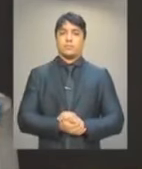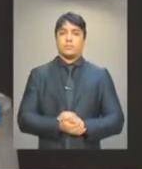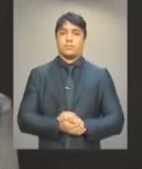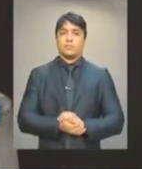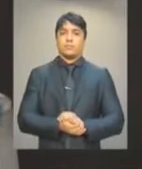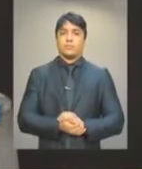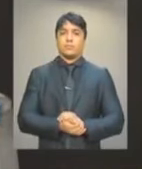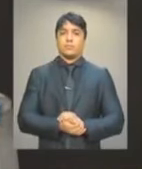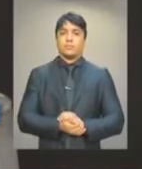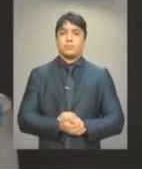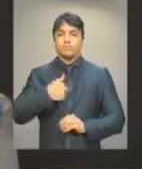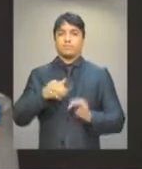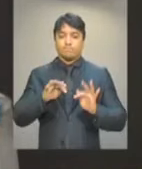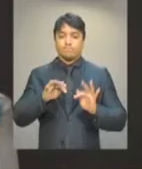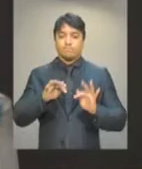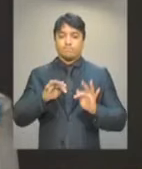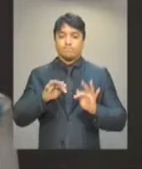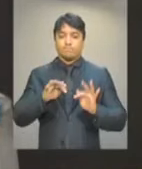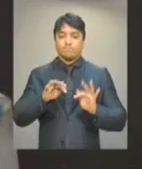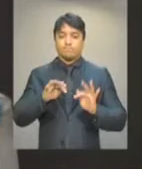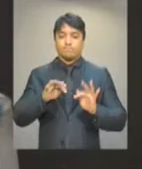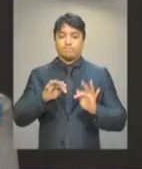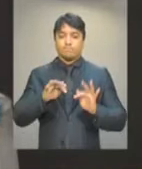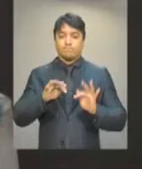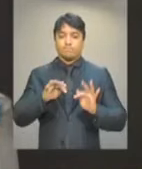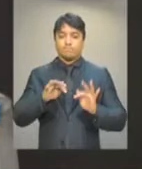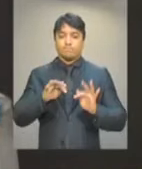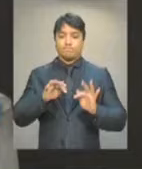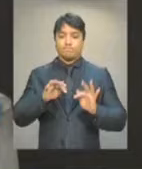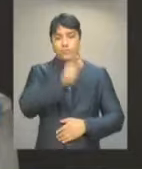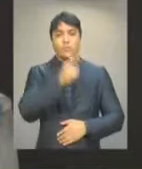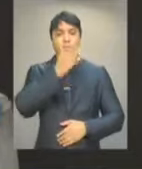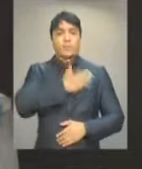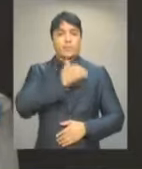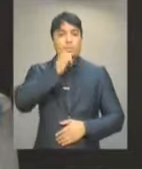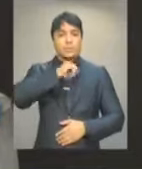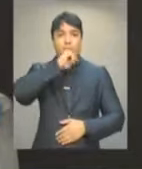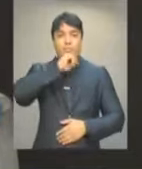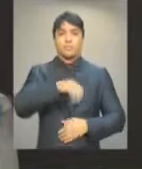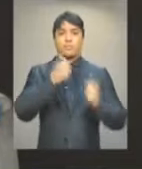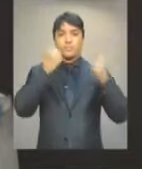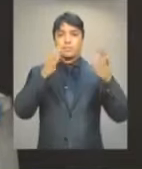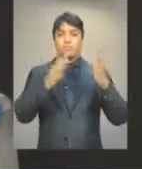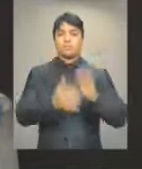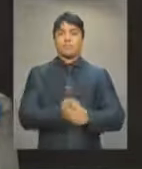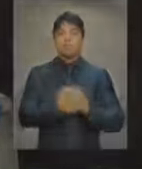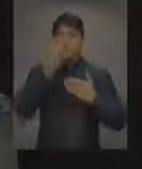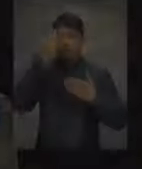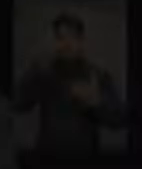O pouco que eu sou, eu queria fazer essa homenagem. Obrigado.